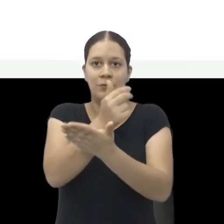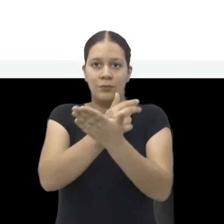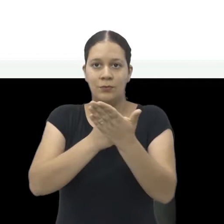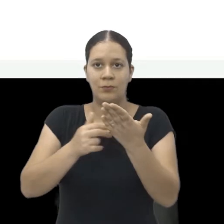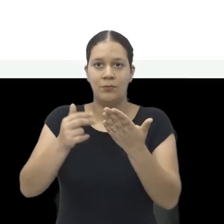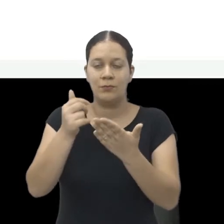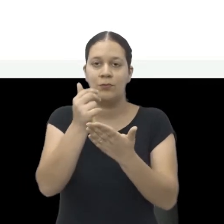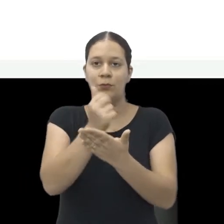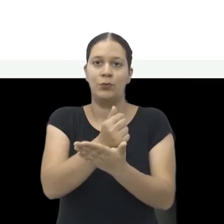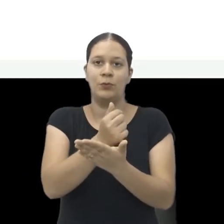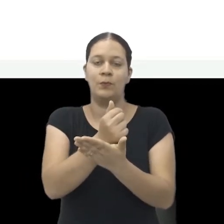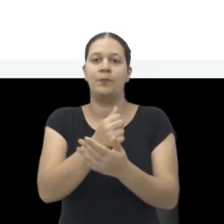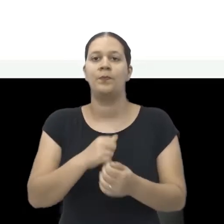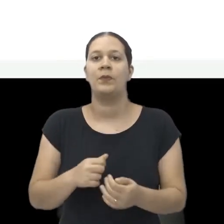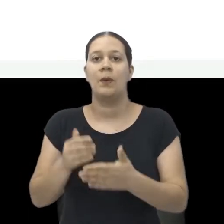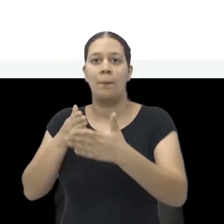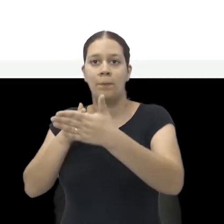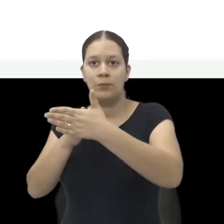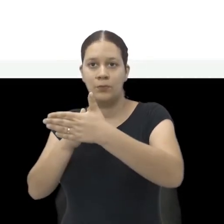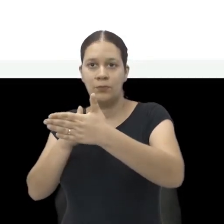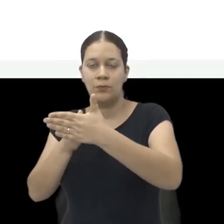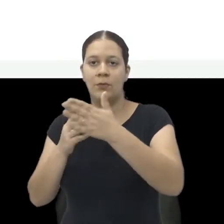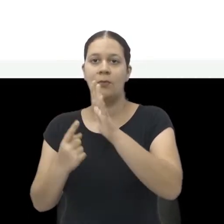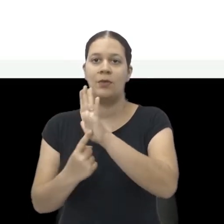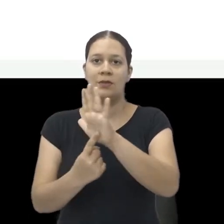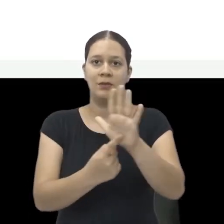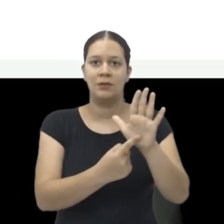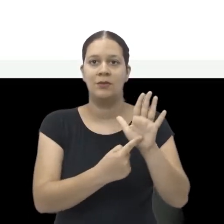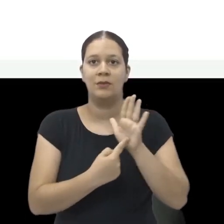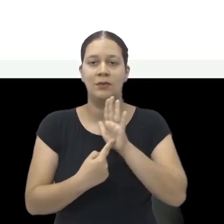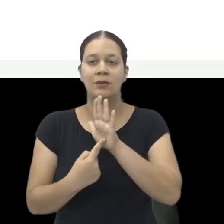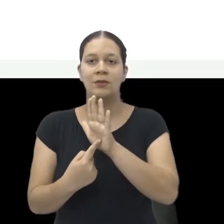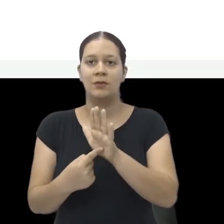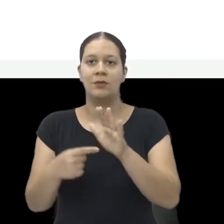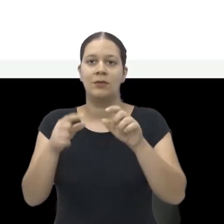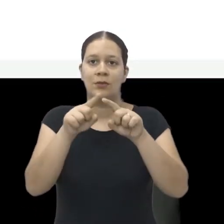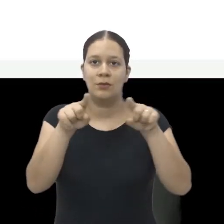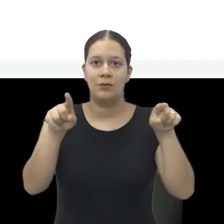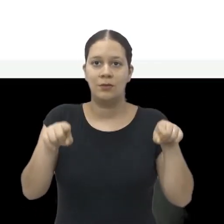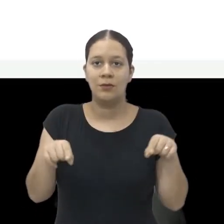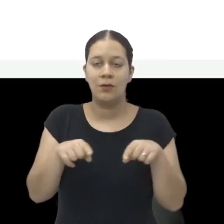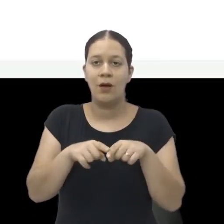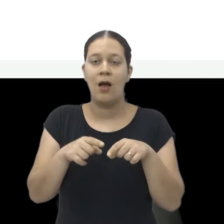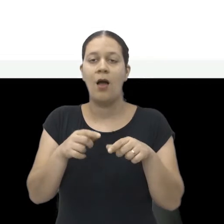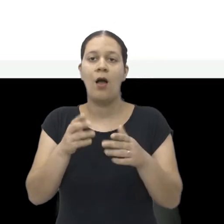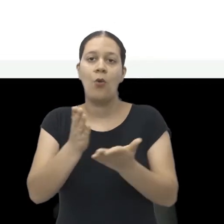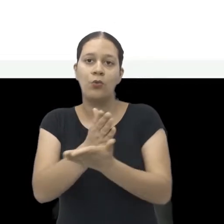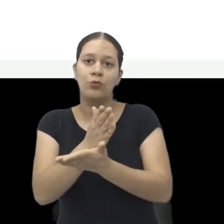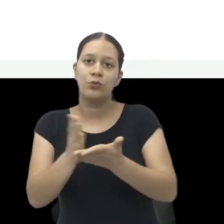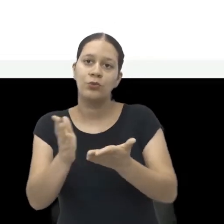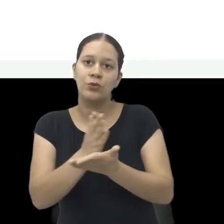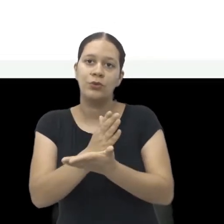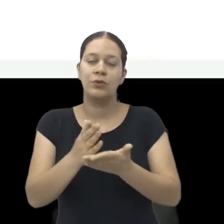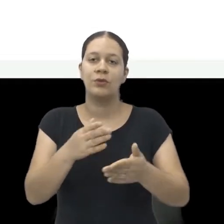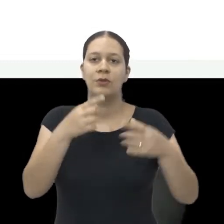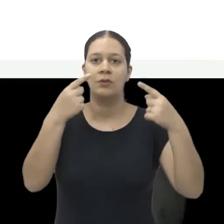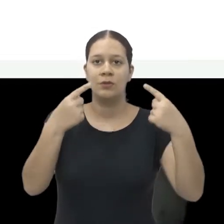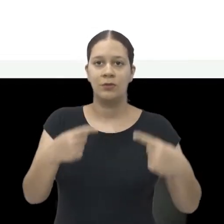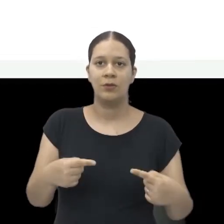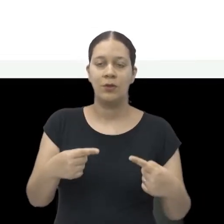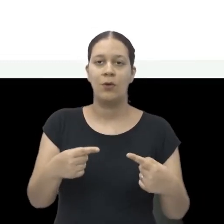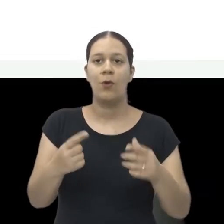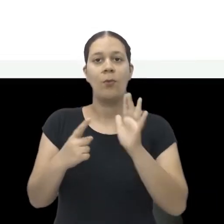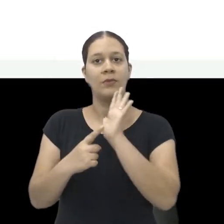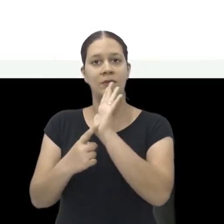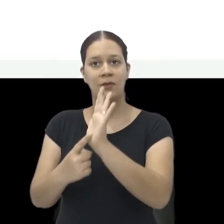figural ilimitada. Apresentou para a sua turma e propôs alguns desafios. Observe